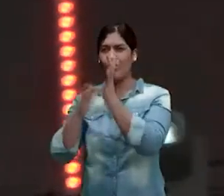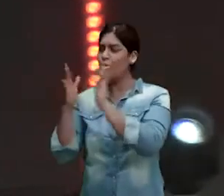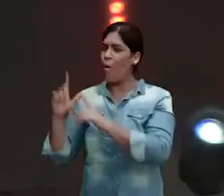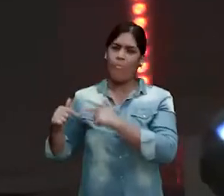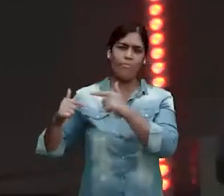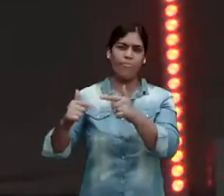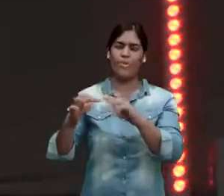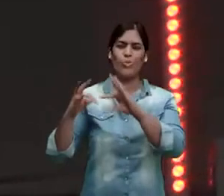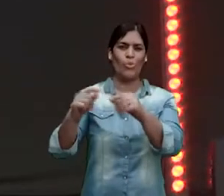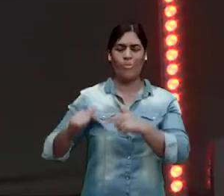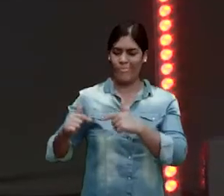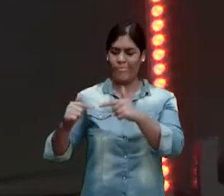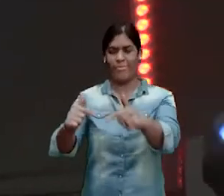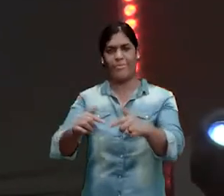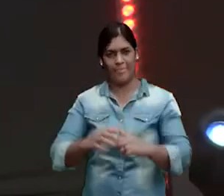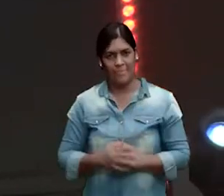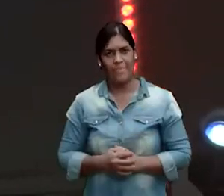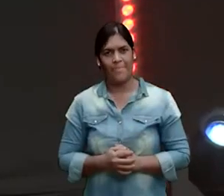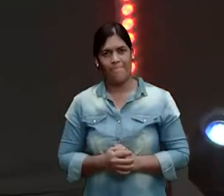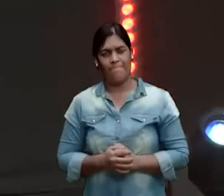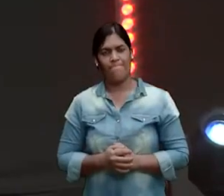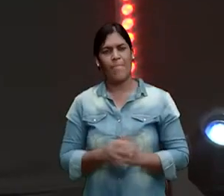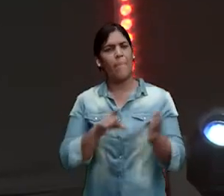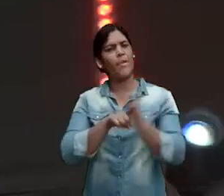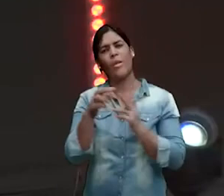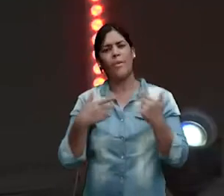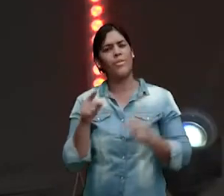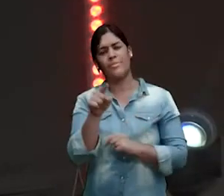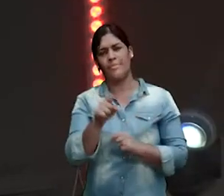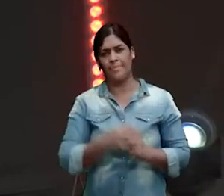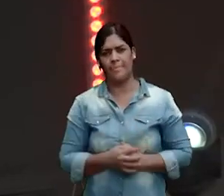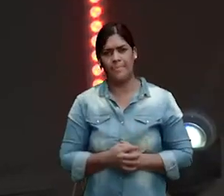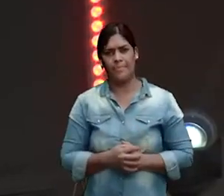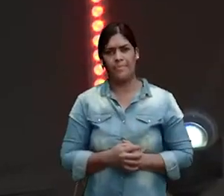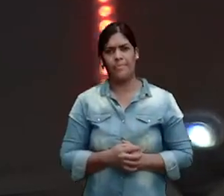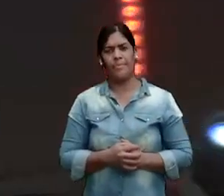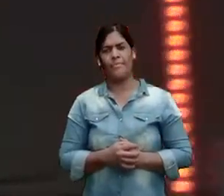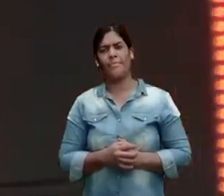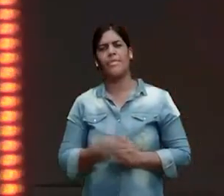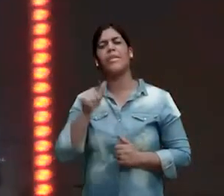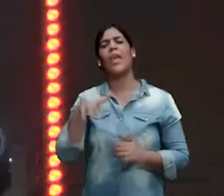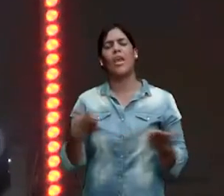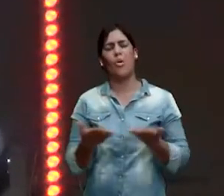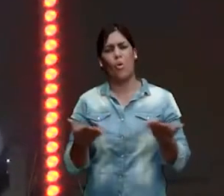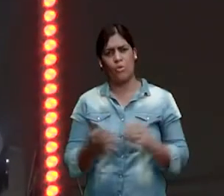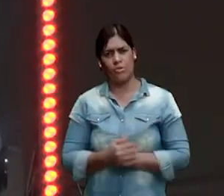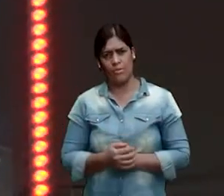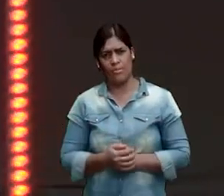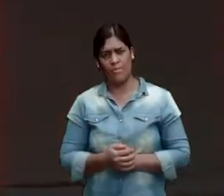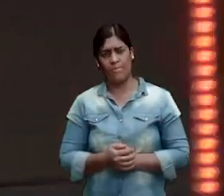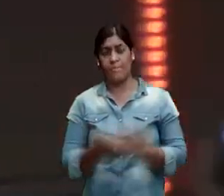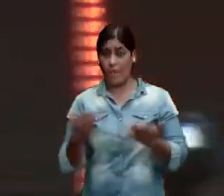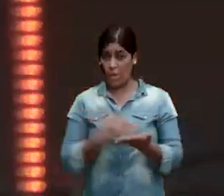tudo parar eu queria te perguntar uma coisa Tu vem hoje quer